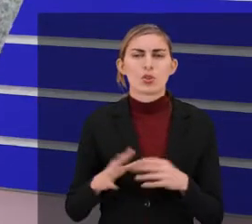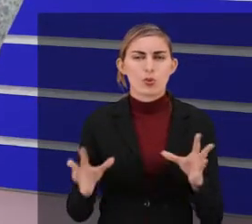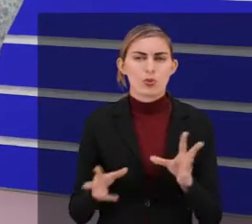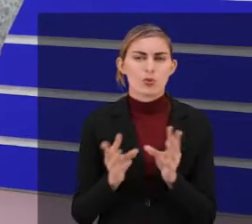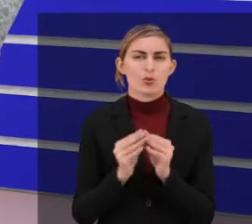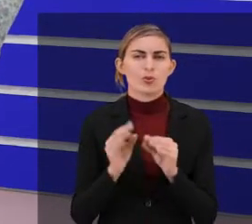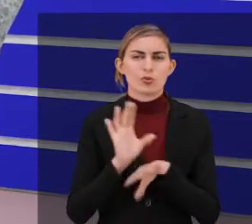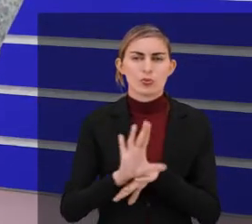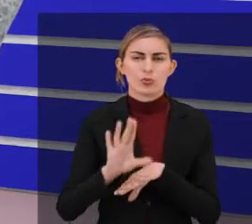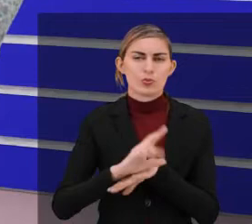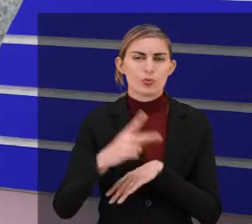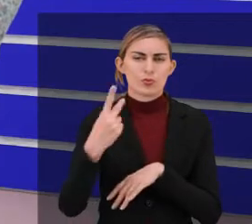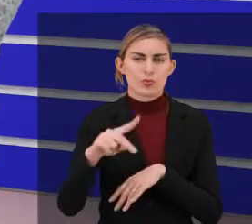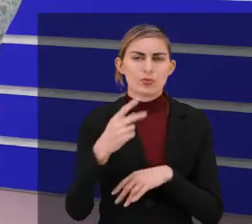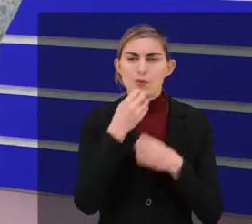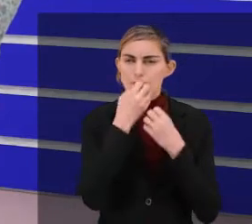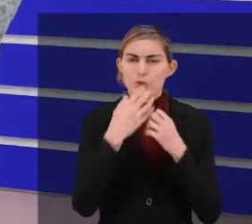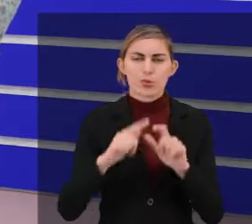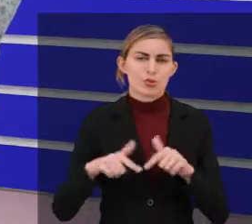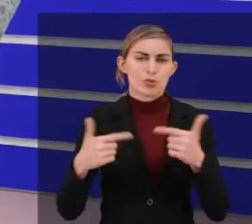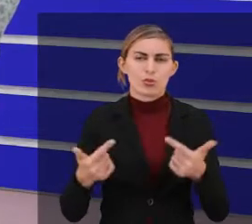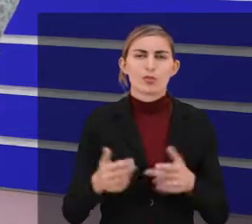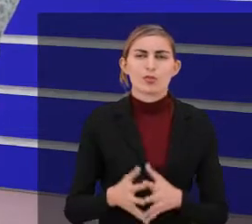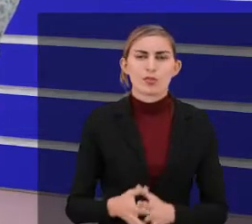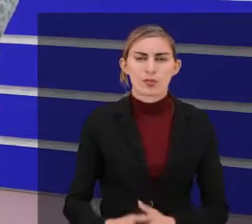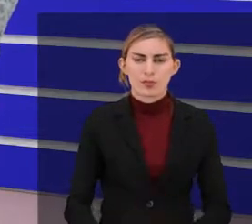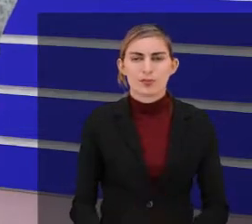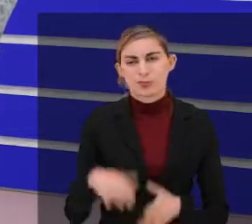do curso de vocês. Uma boa sorte para todos.